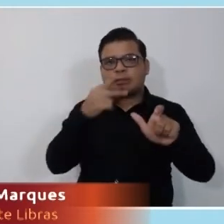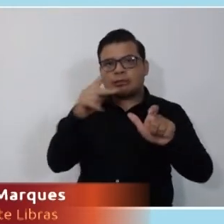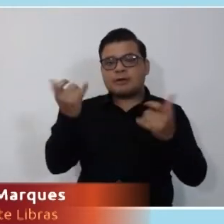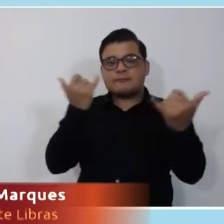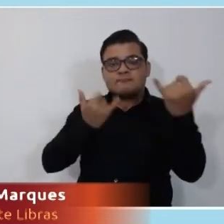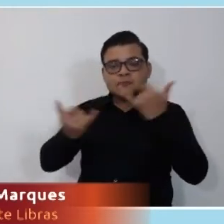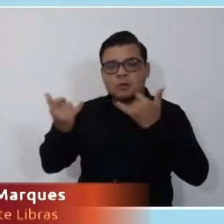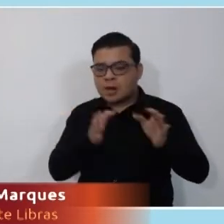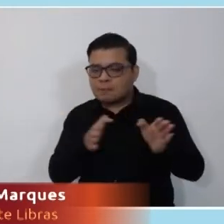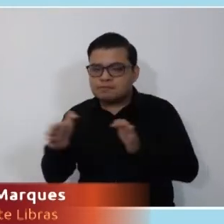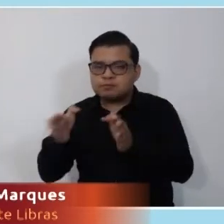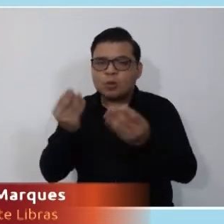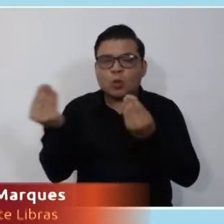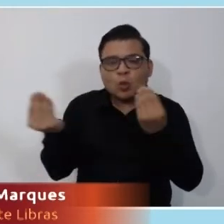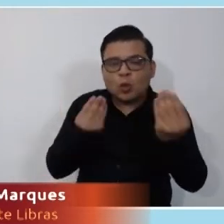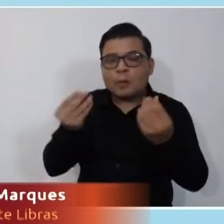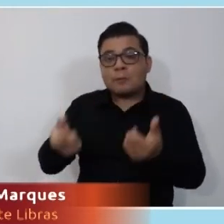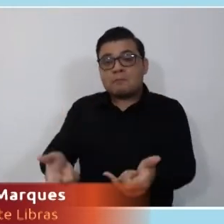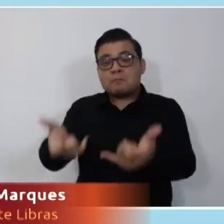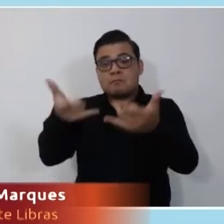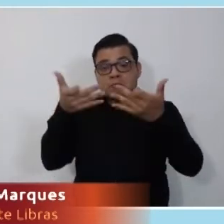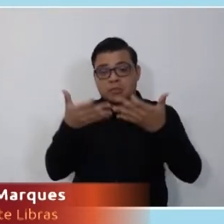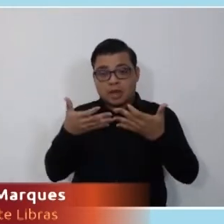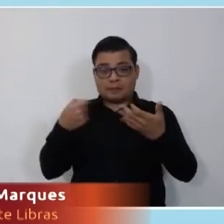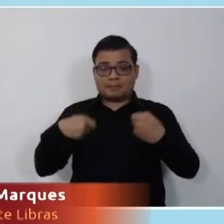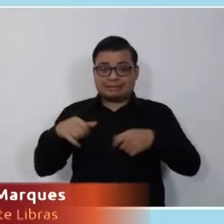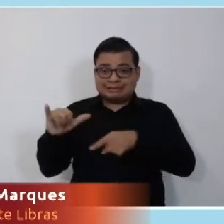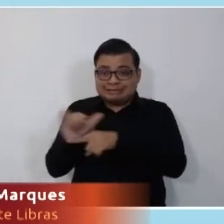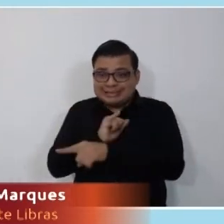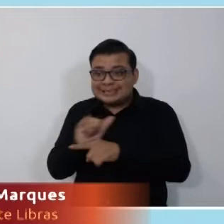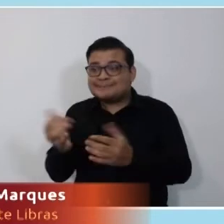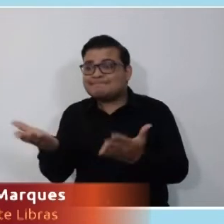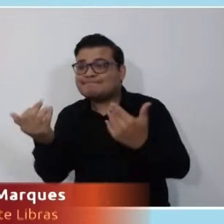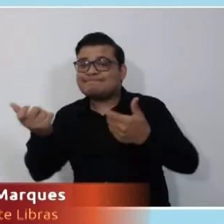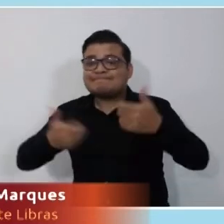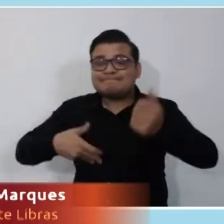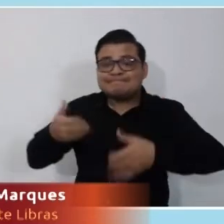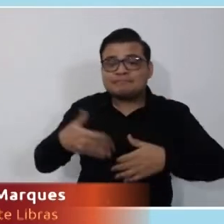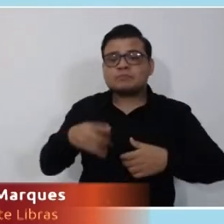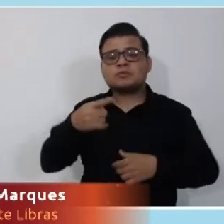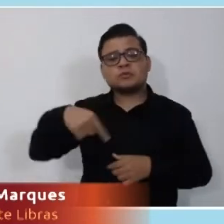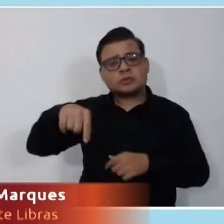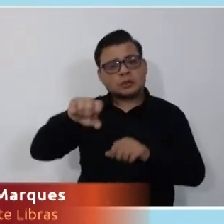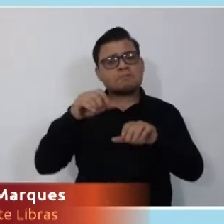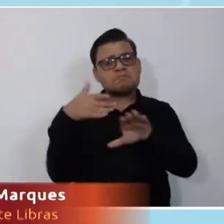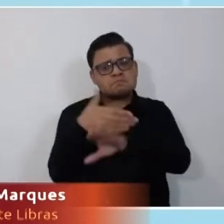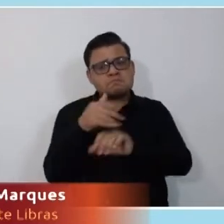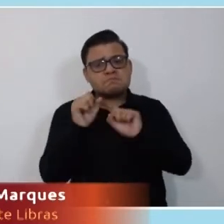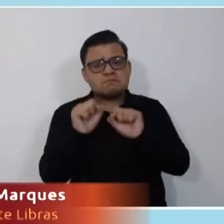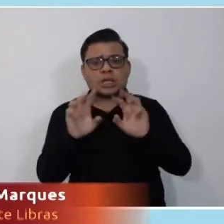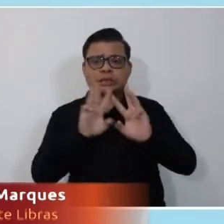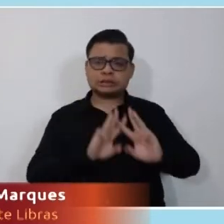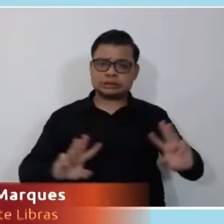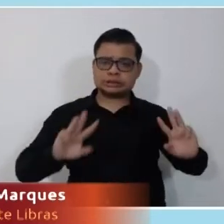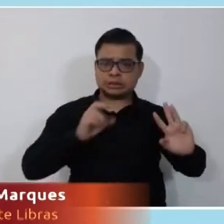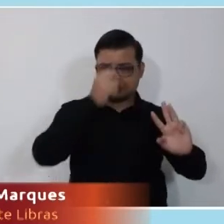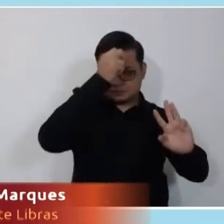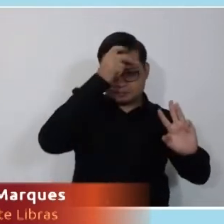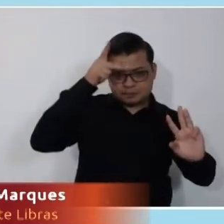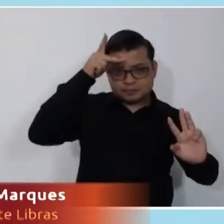informações, e todos podem e devem participar, seja no site da prefeitura, seja no